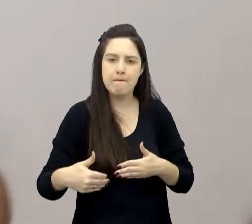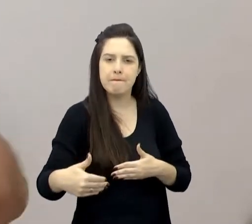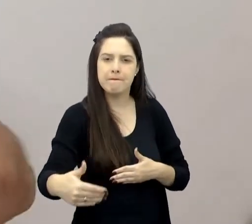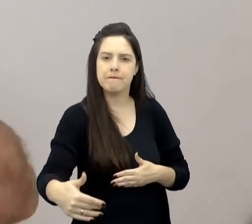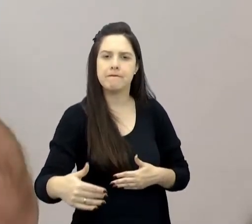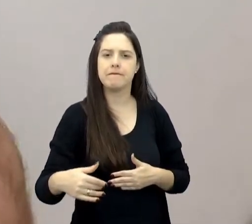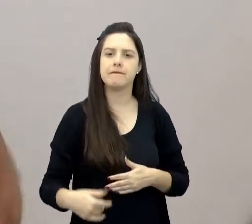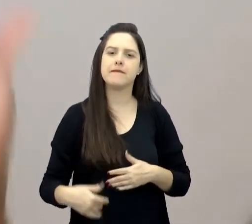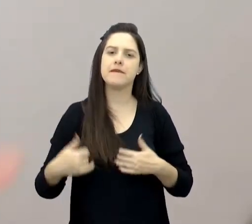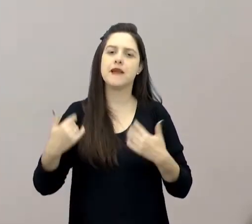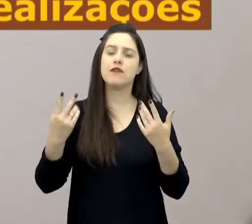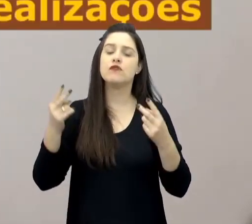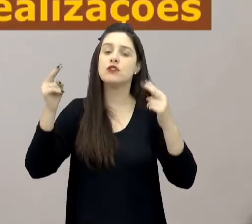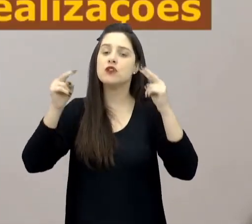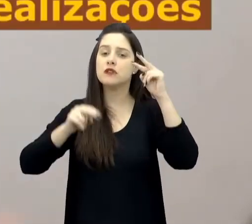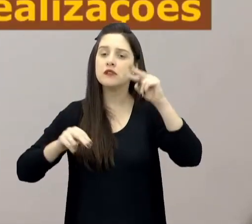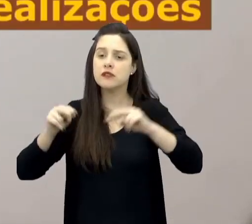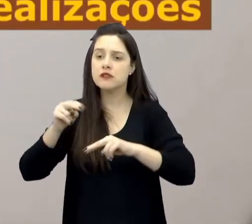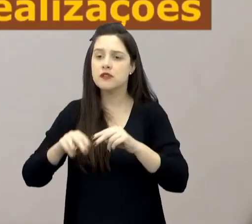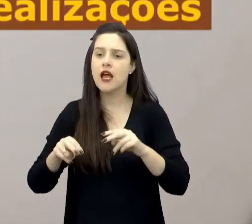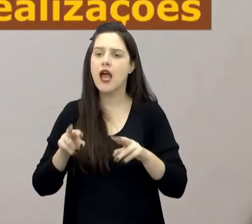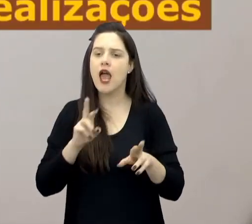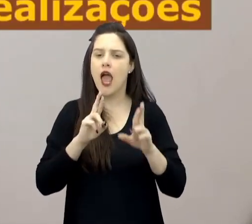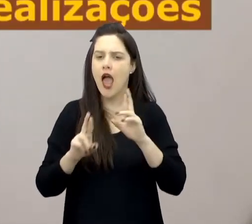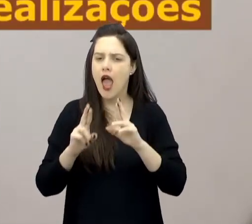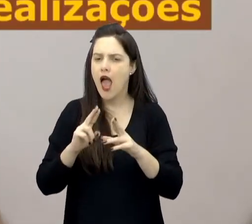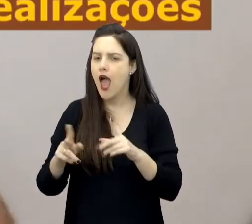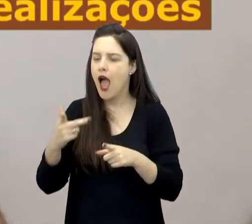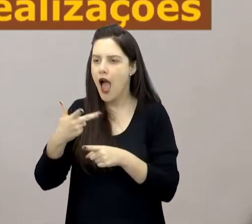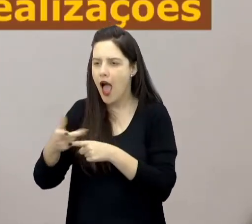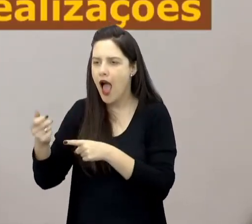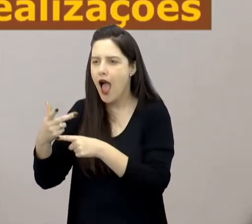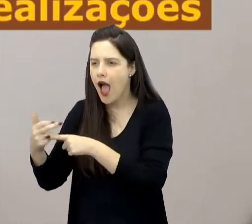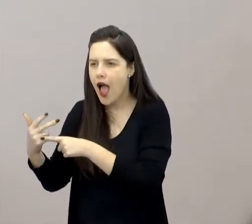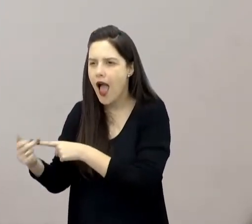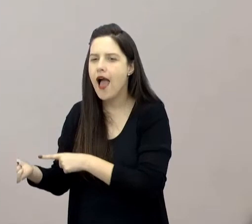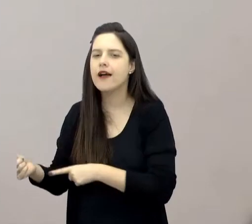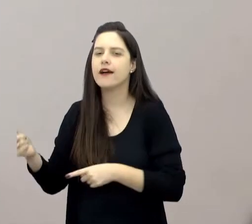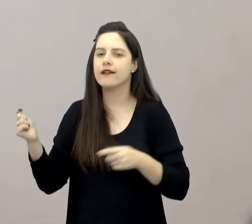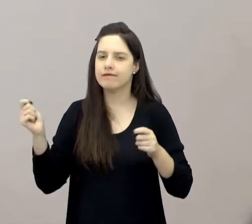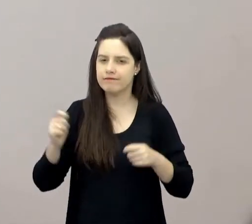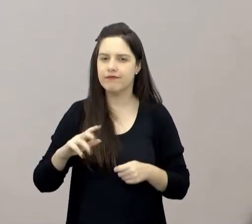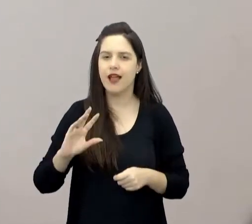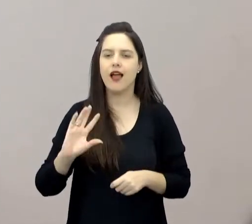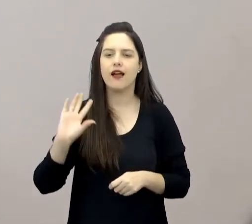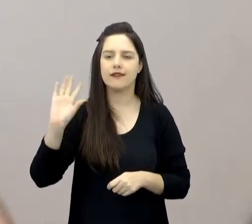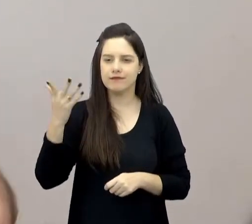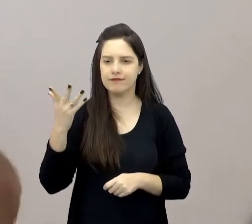seja, você vai começar a olhar para as realizações que você quer que aconteçam a